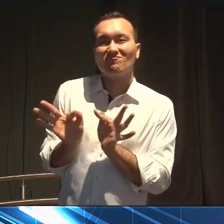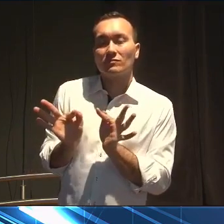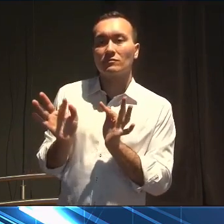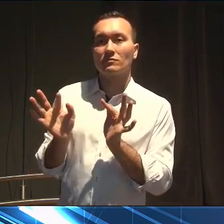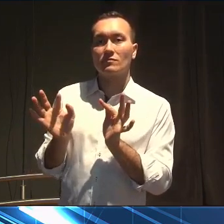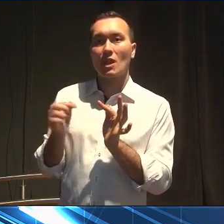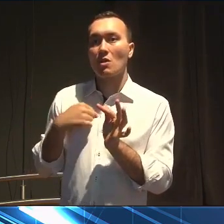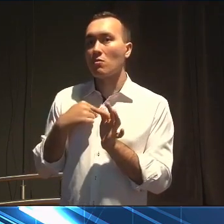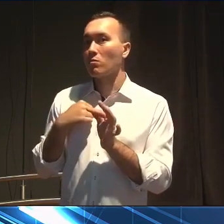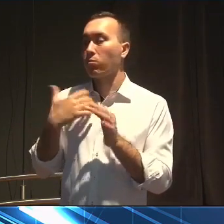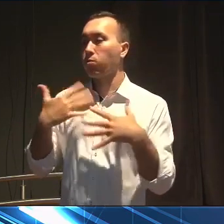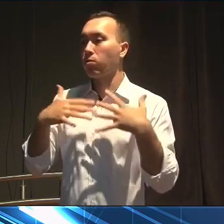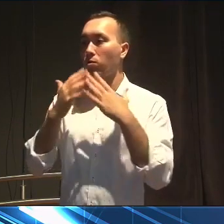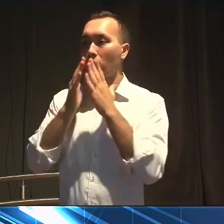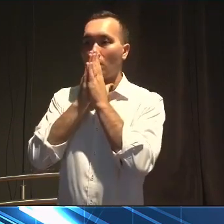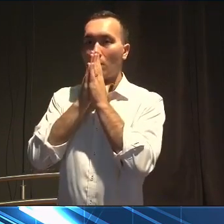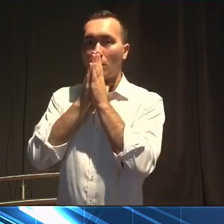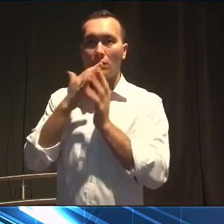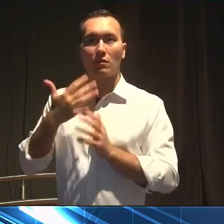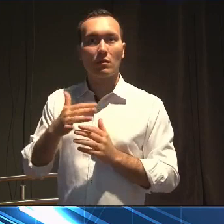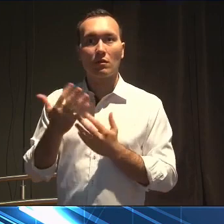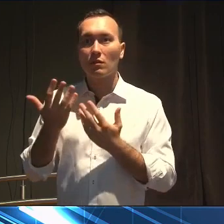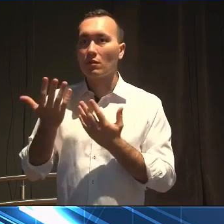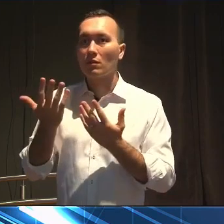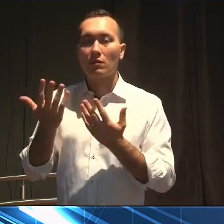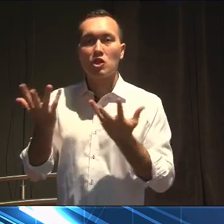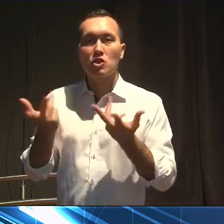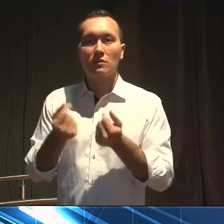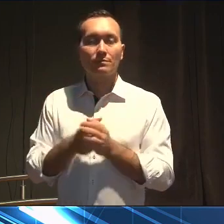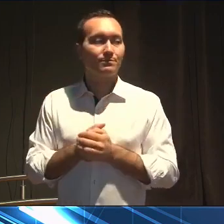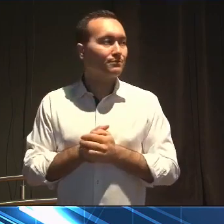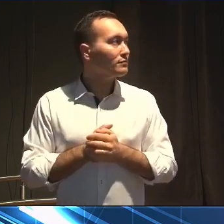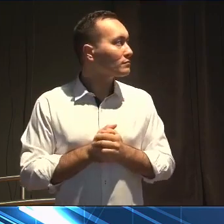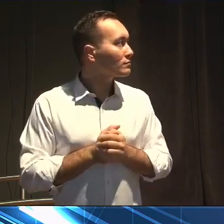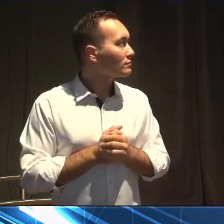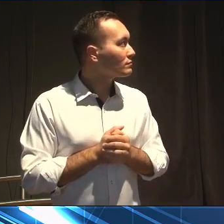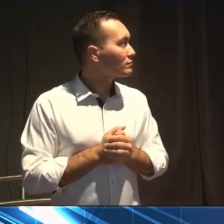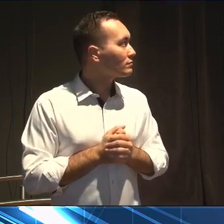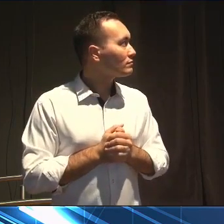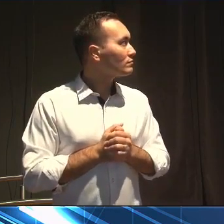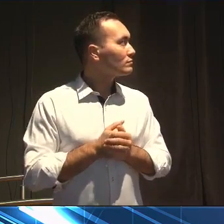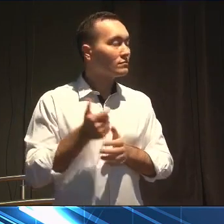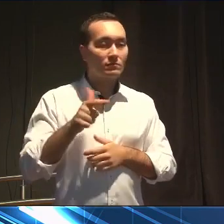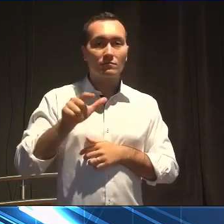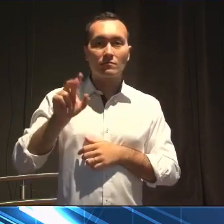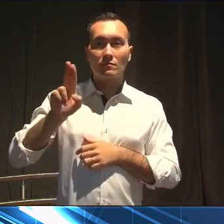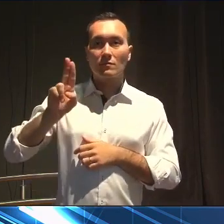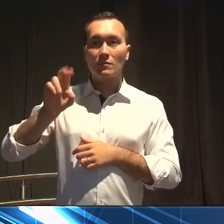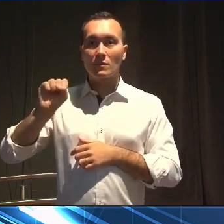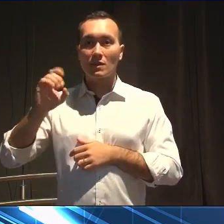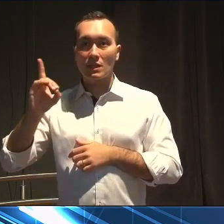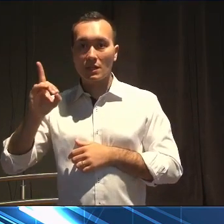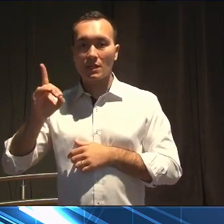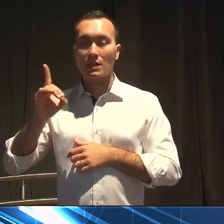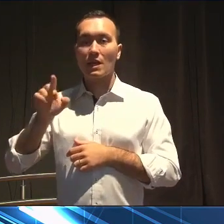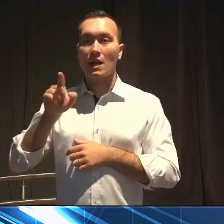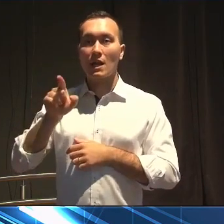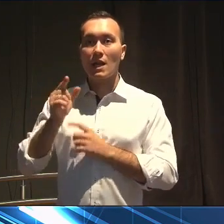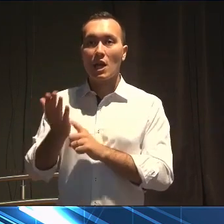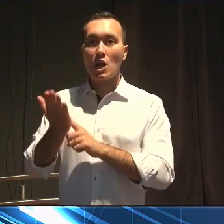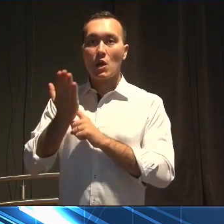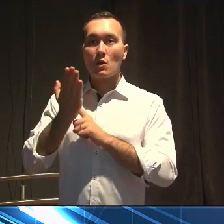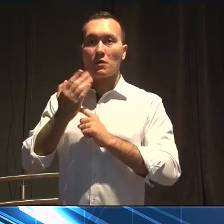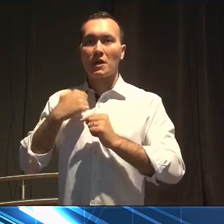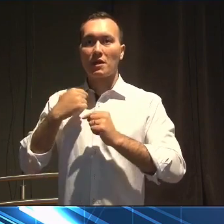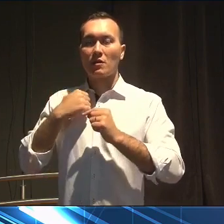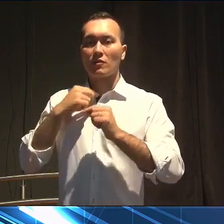surgiu para que a gente possa fazer integração de diversas ferramentas com diversas camadas que passam pela realidade do